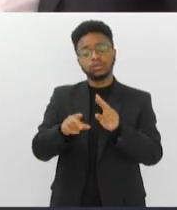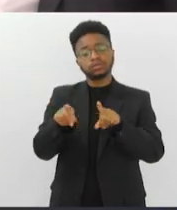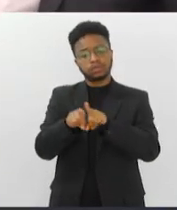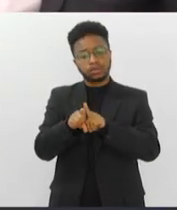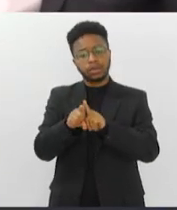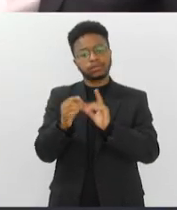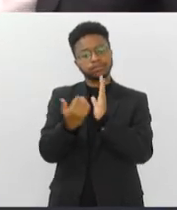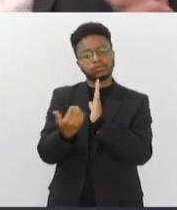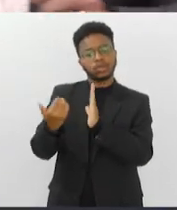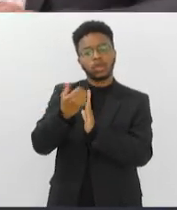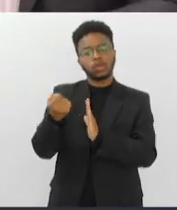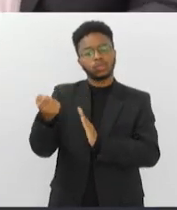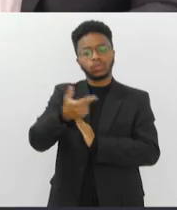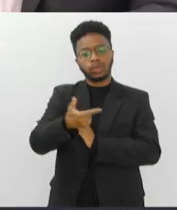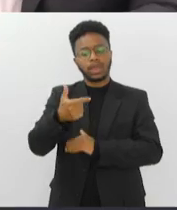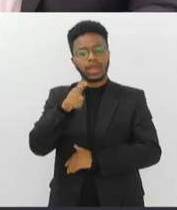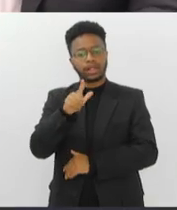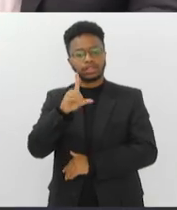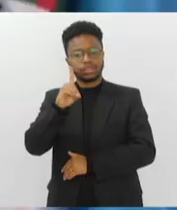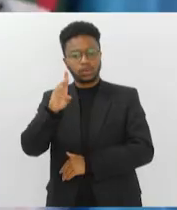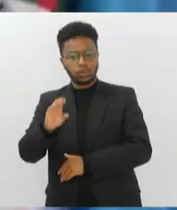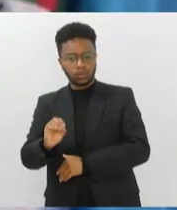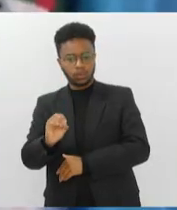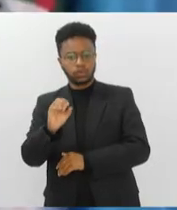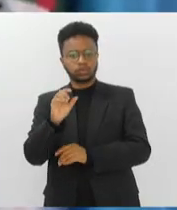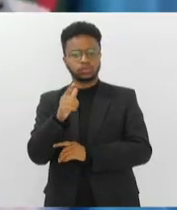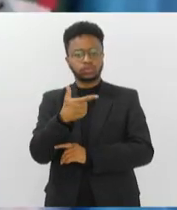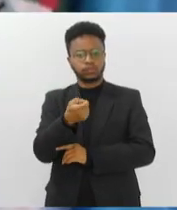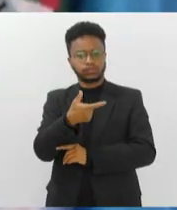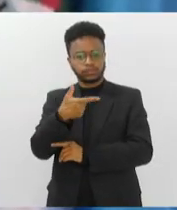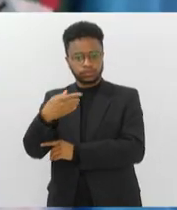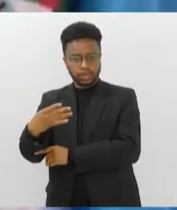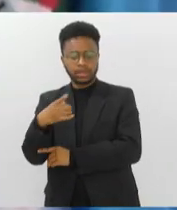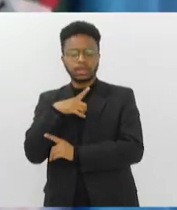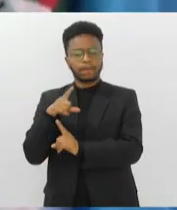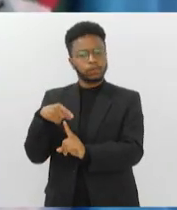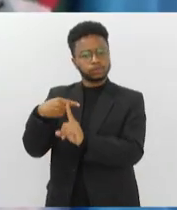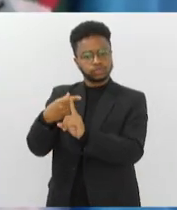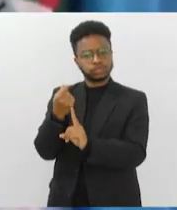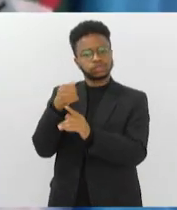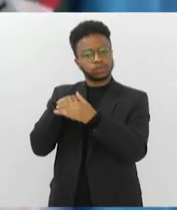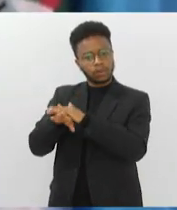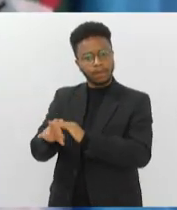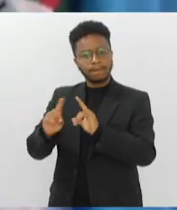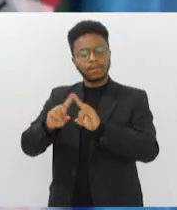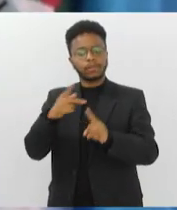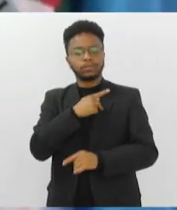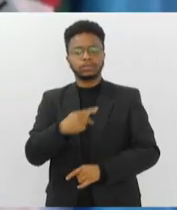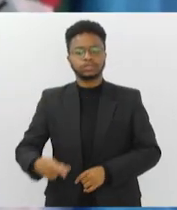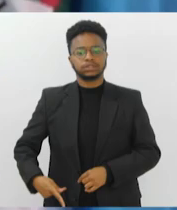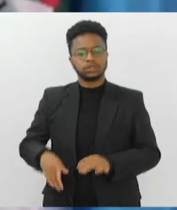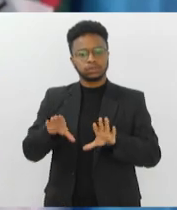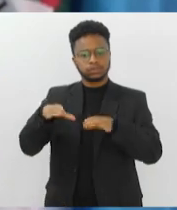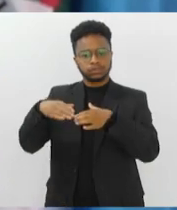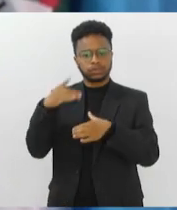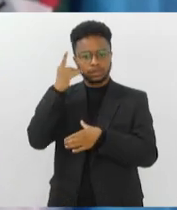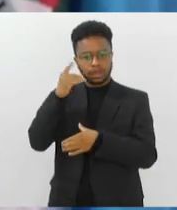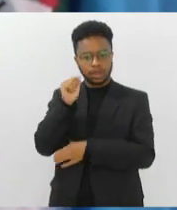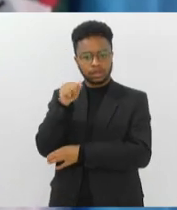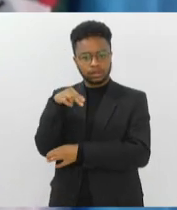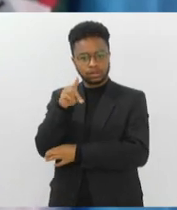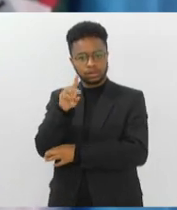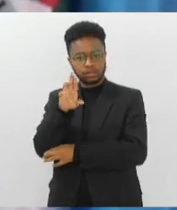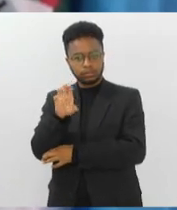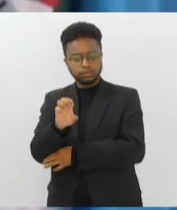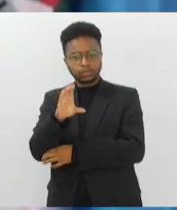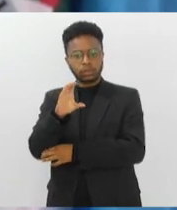pela LDO 2024. Apesar do saldo positivo, o presidente da comissão, deputado André Correia,